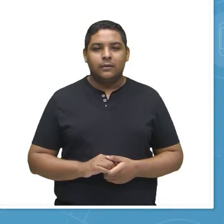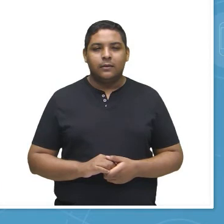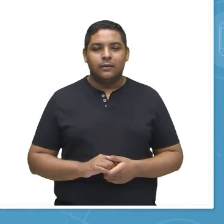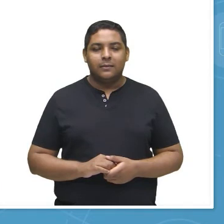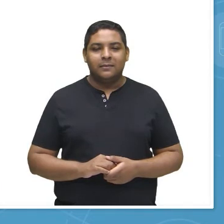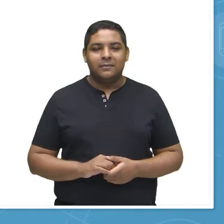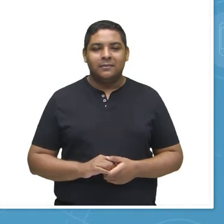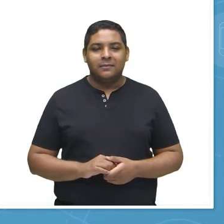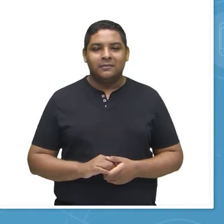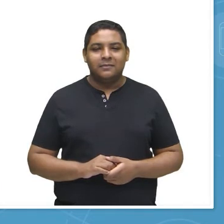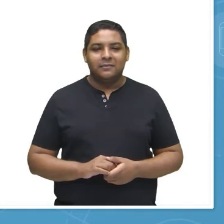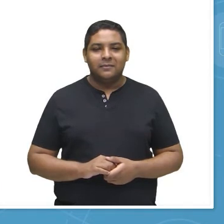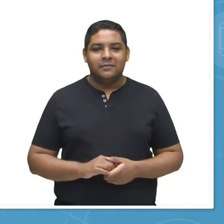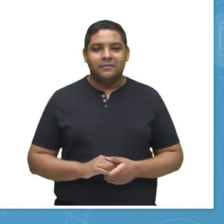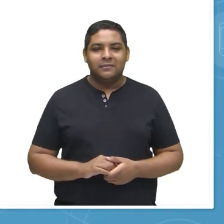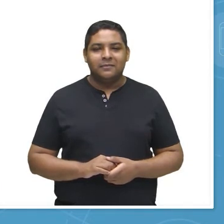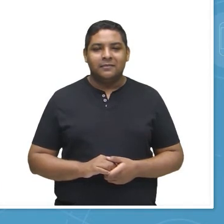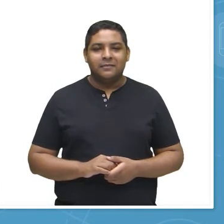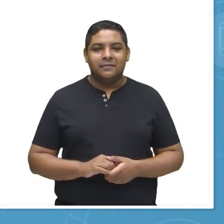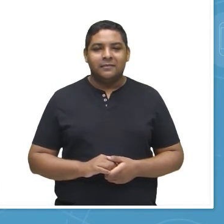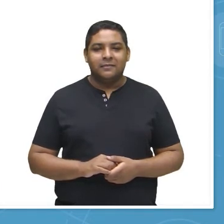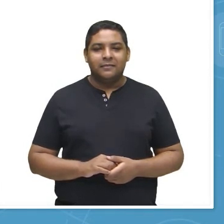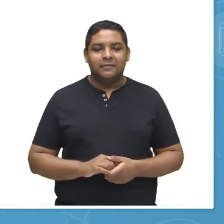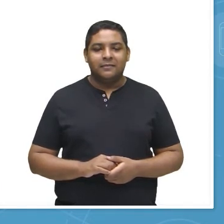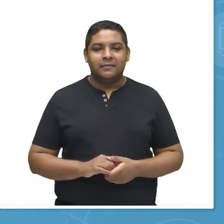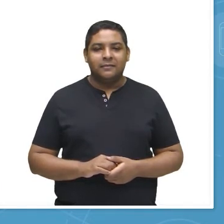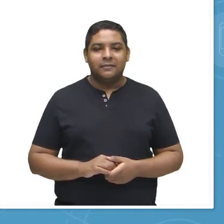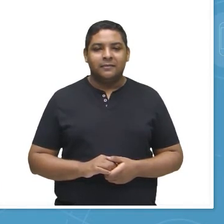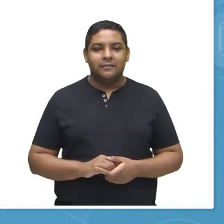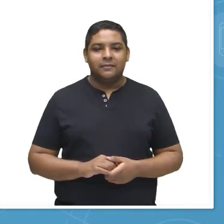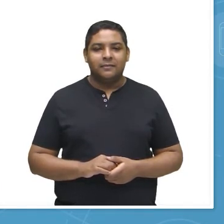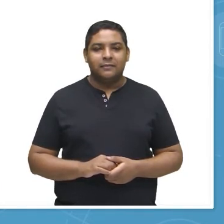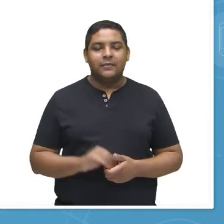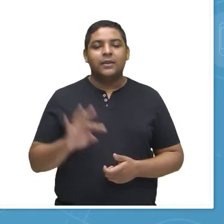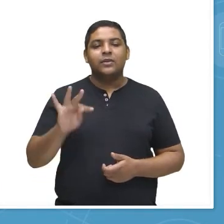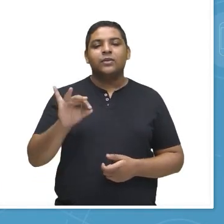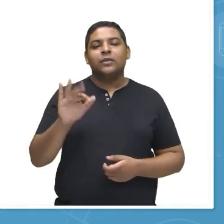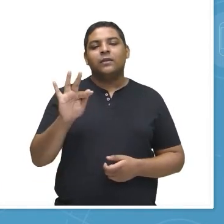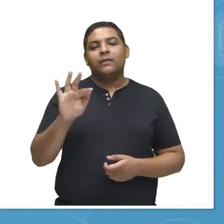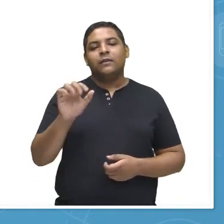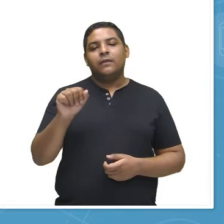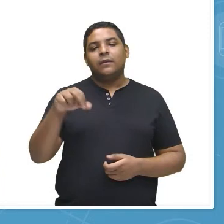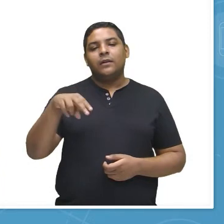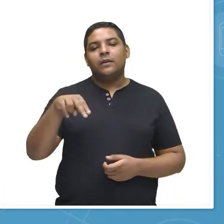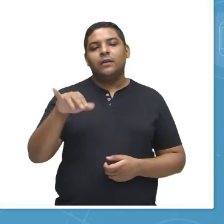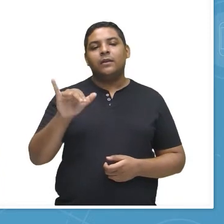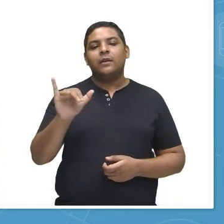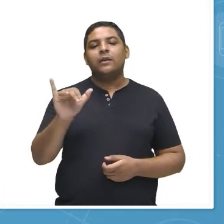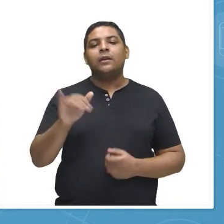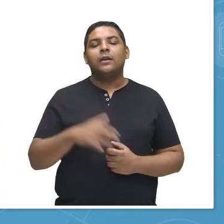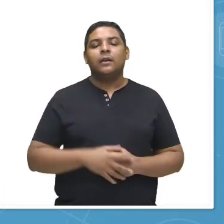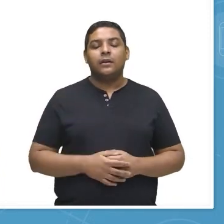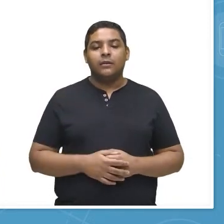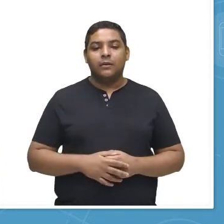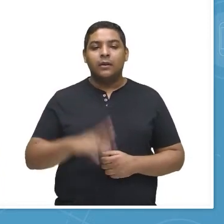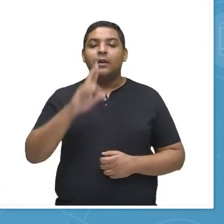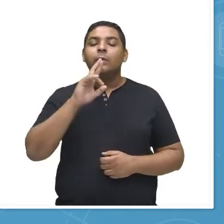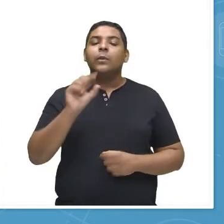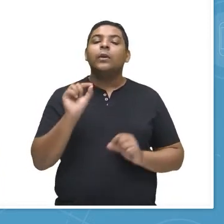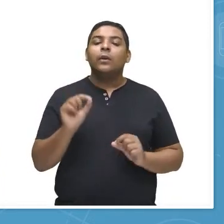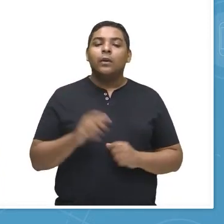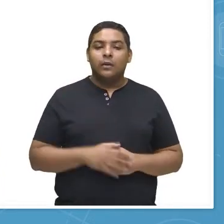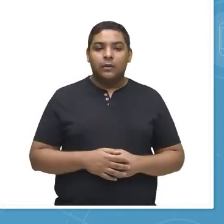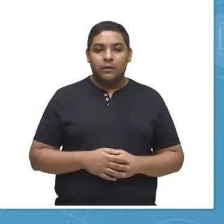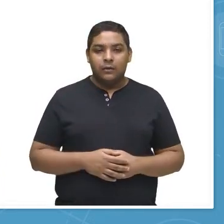Vamos ver aqui quem mais. A Tiffany Emanuele disse que respondeu assim. Na primeira questão é onde fica